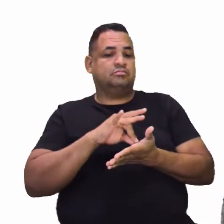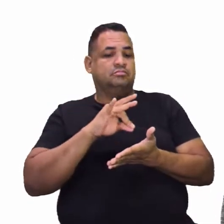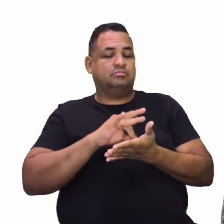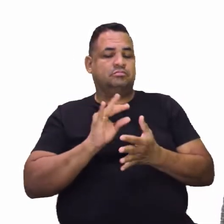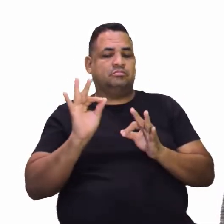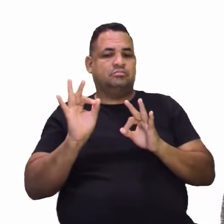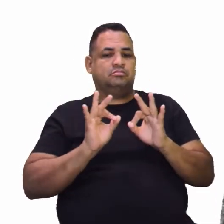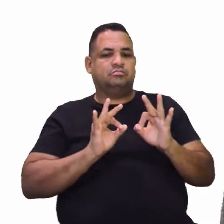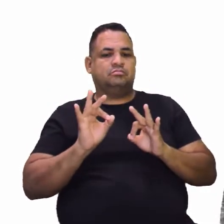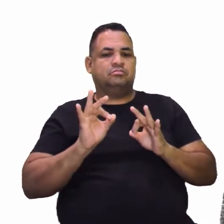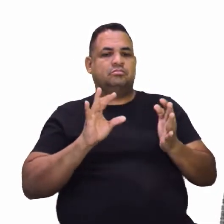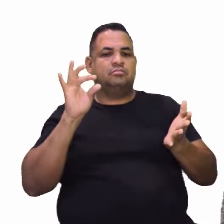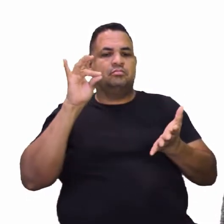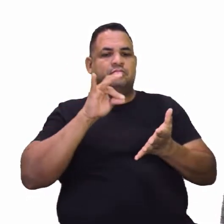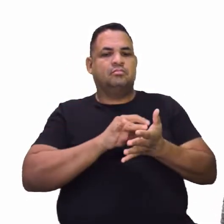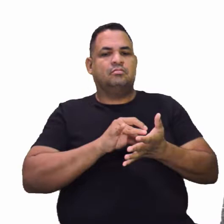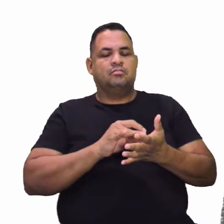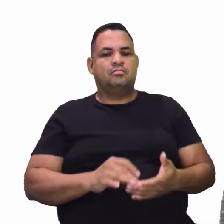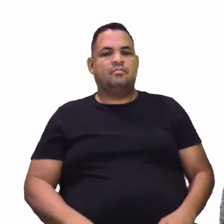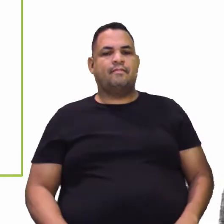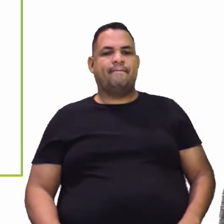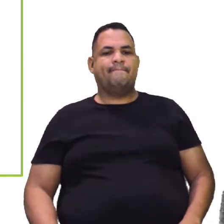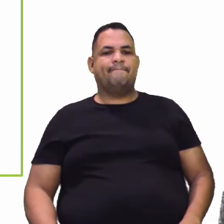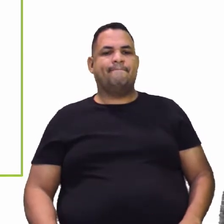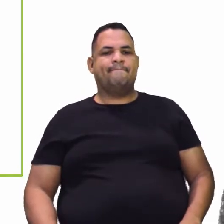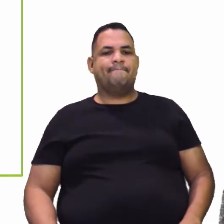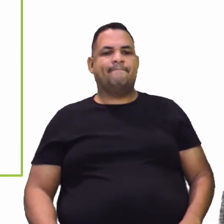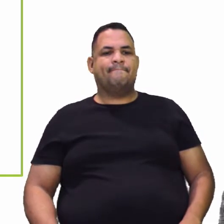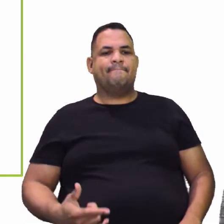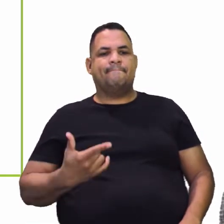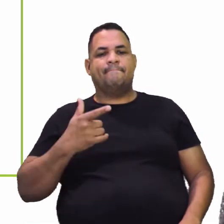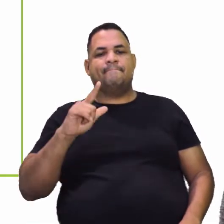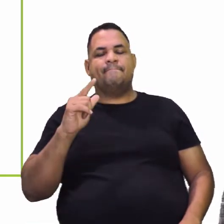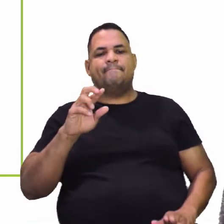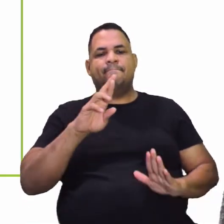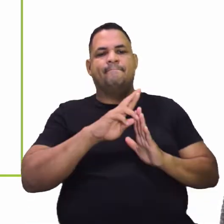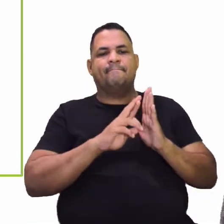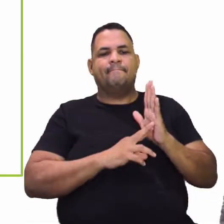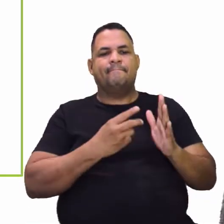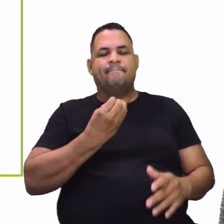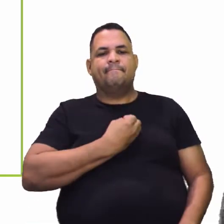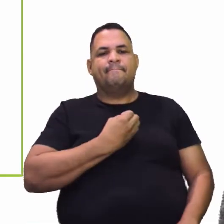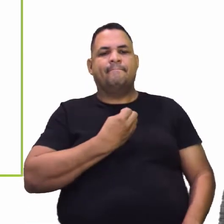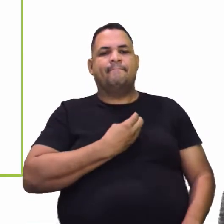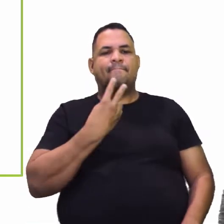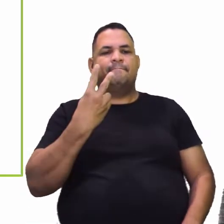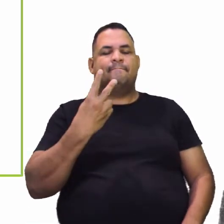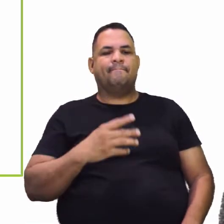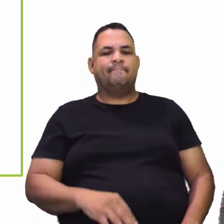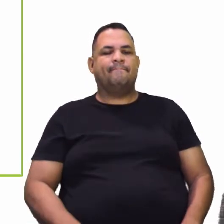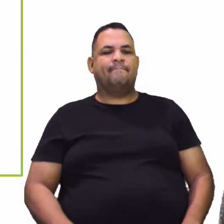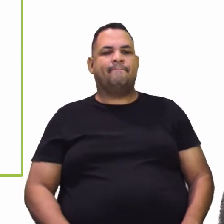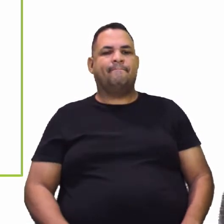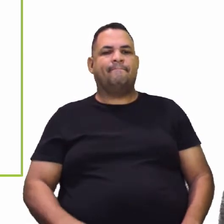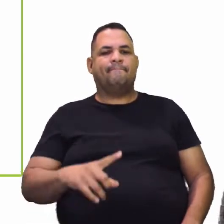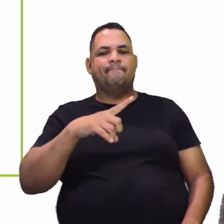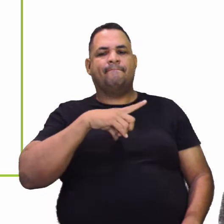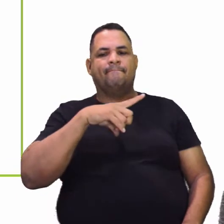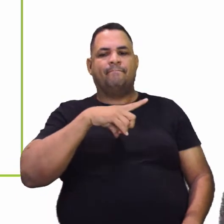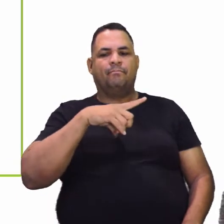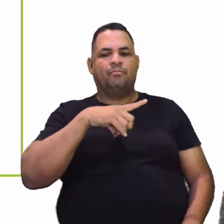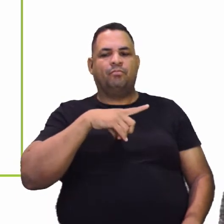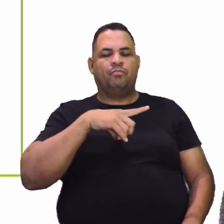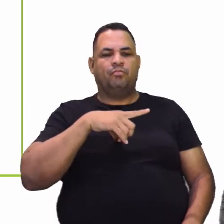afirmativa. Somente na forma afirmativa. Vamos para a próxima regra. Regra 2. Aqui você tem